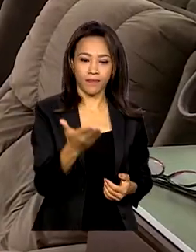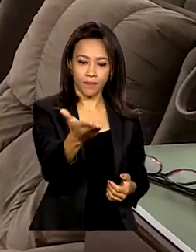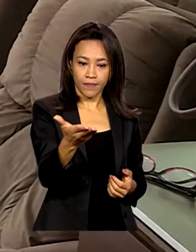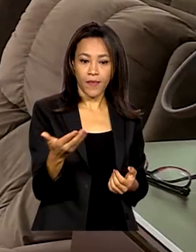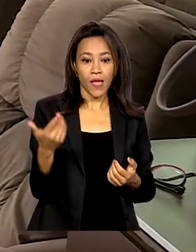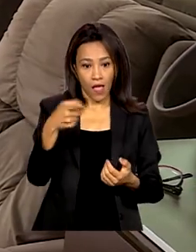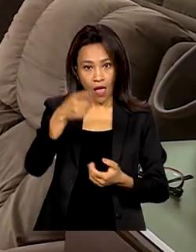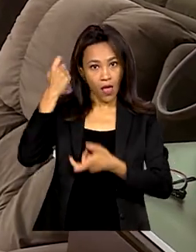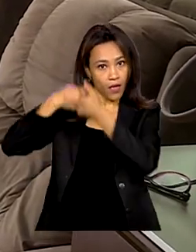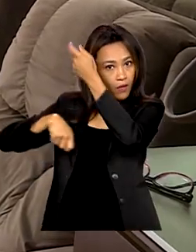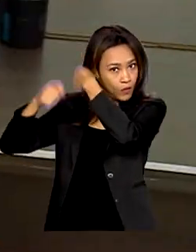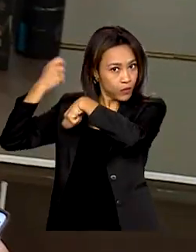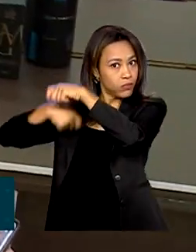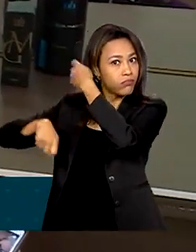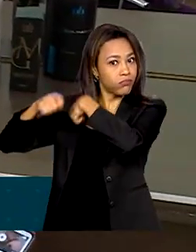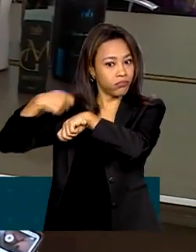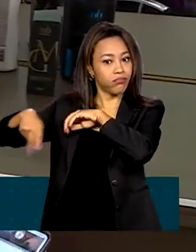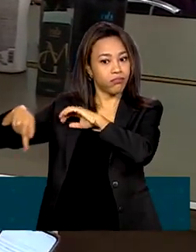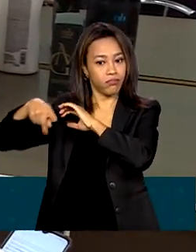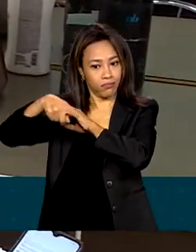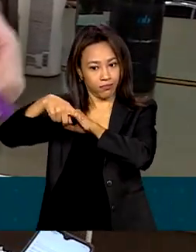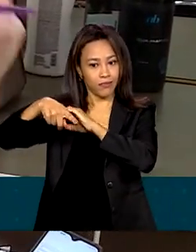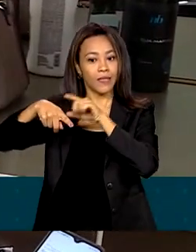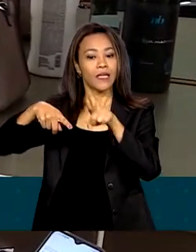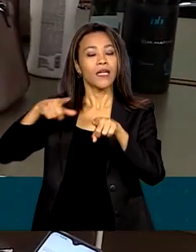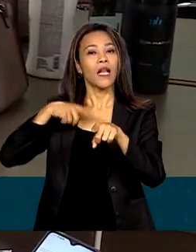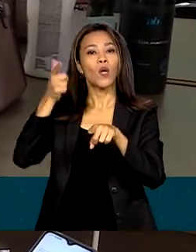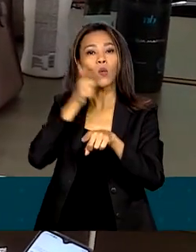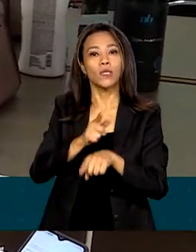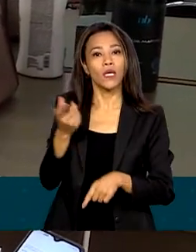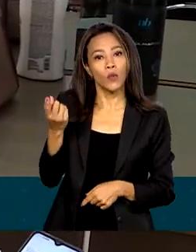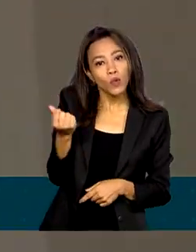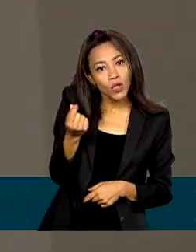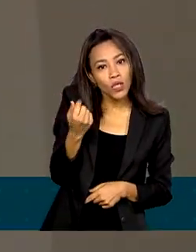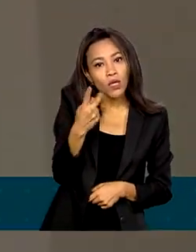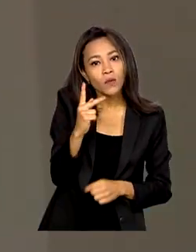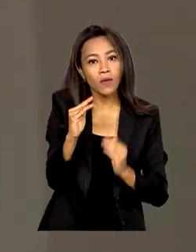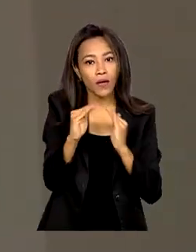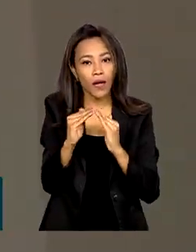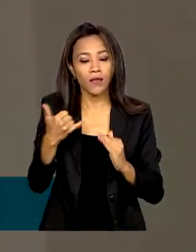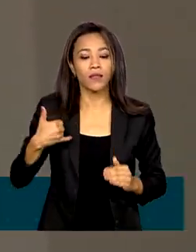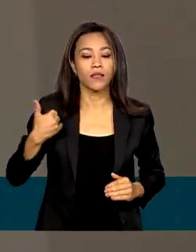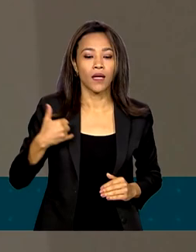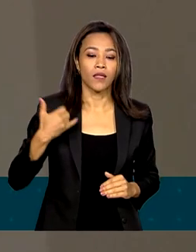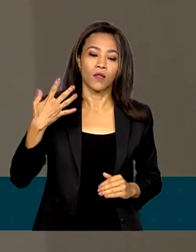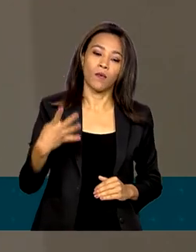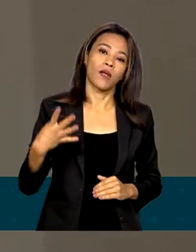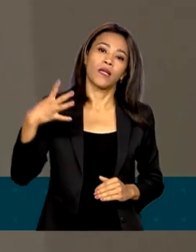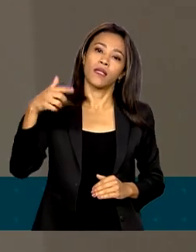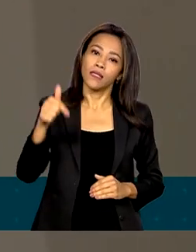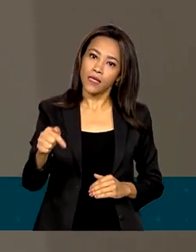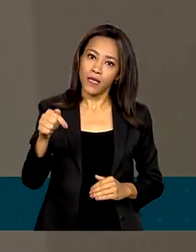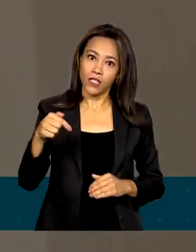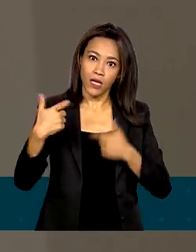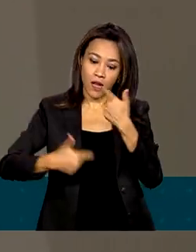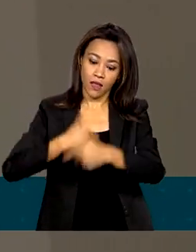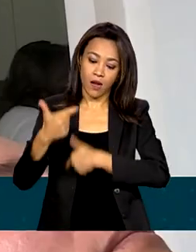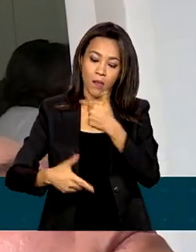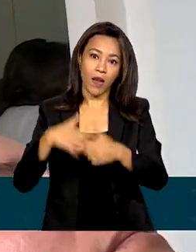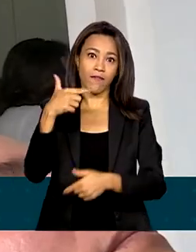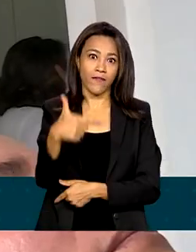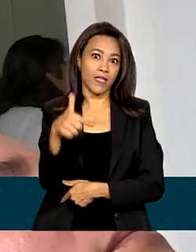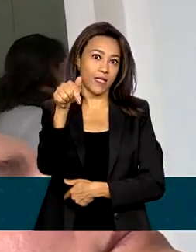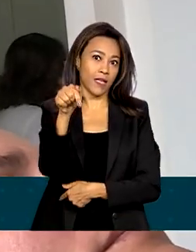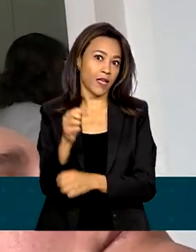do cabelo das clientes que a dona Marinês tira o sustento da casa. Com 47 anos, ela trabalha na área 27